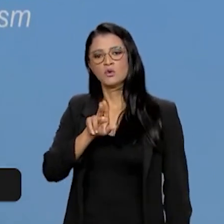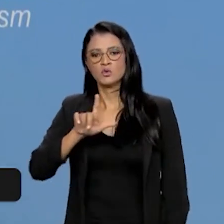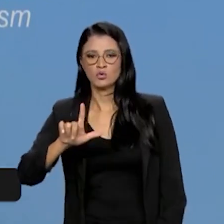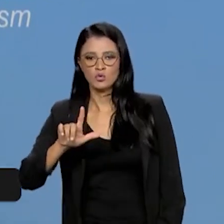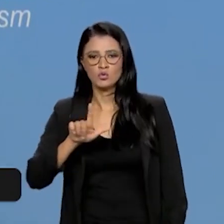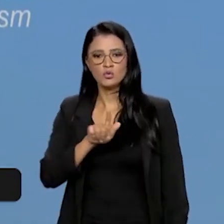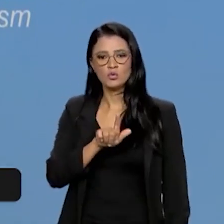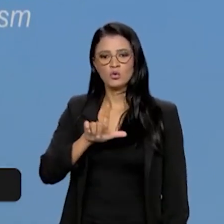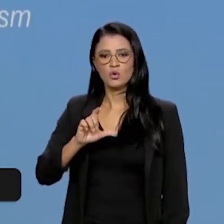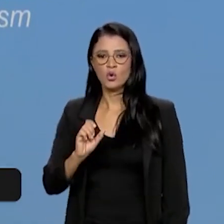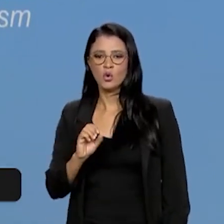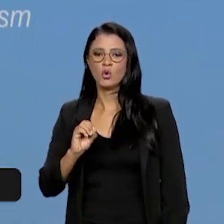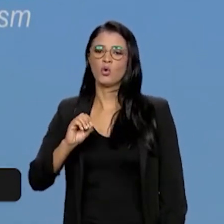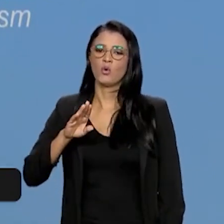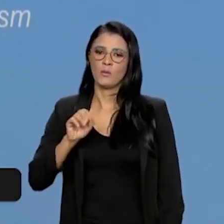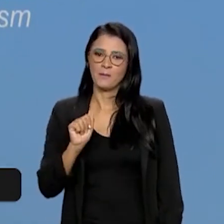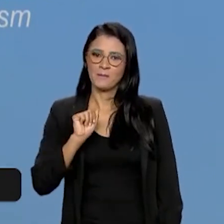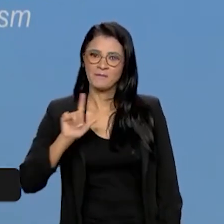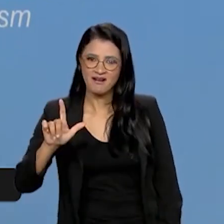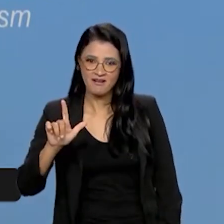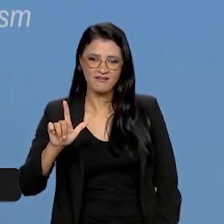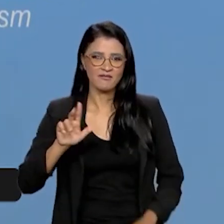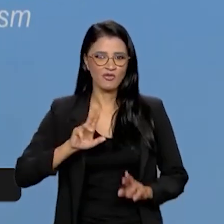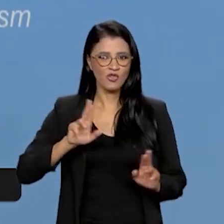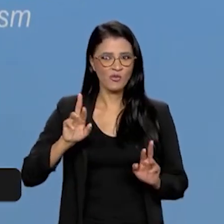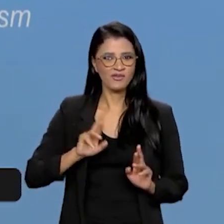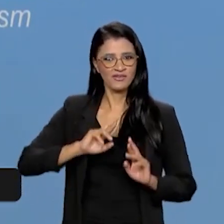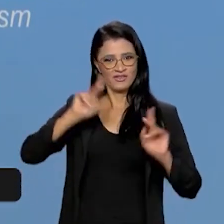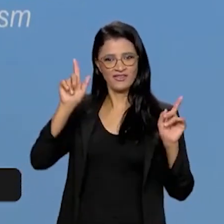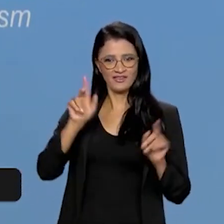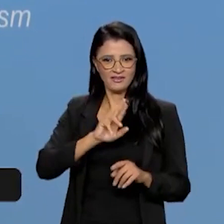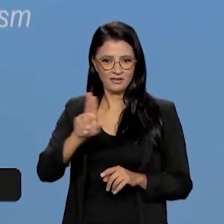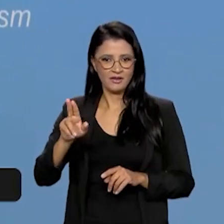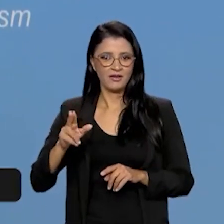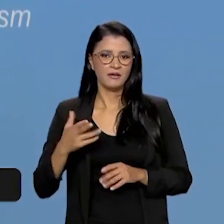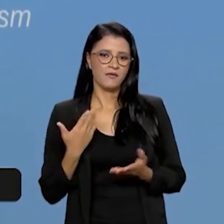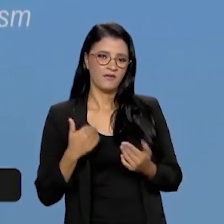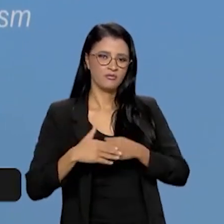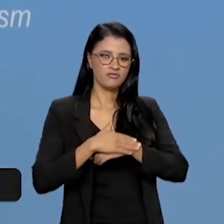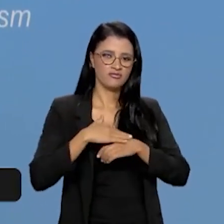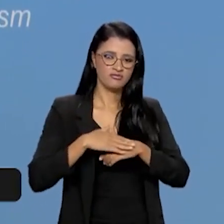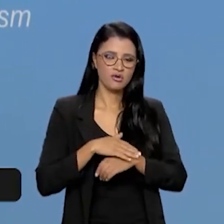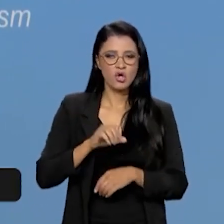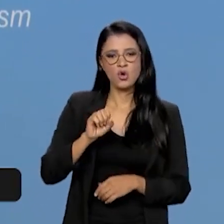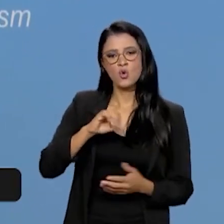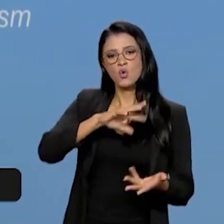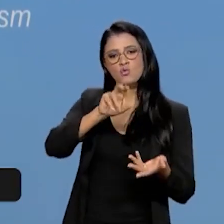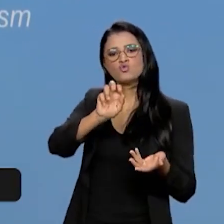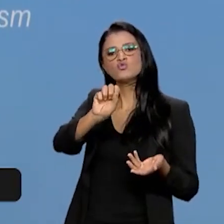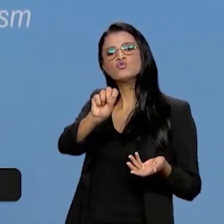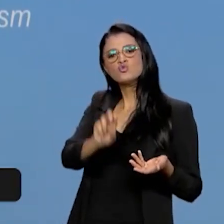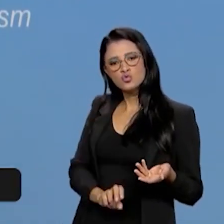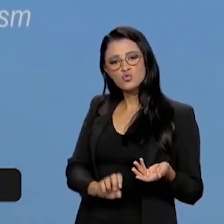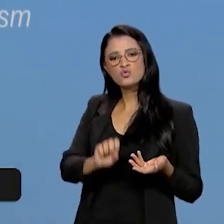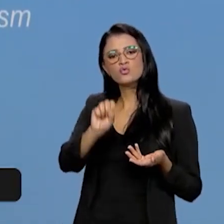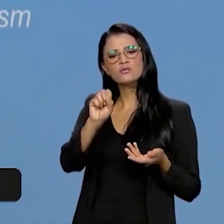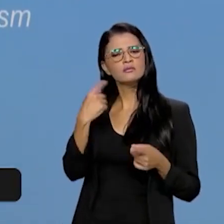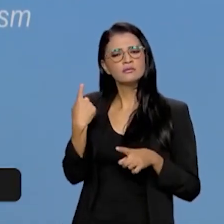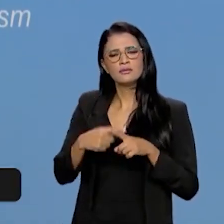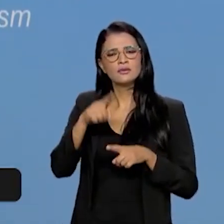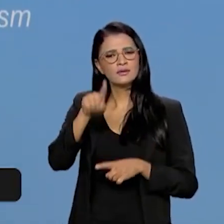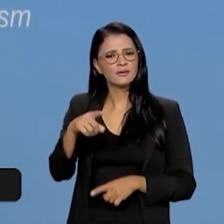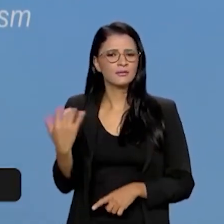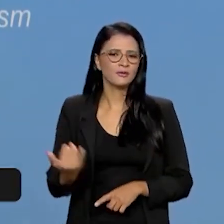que é, as pessoas agora falarem, vamos conversar com o Sul Global. O que é importante